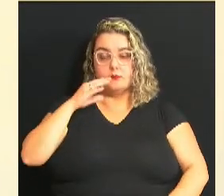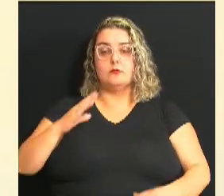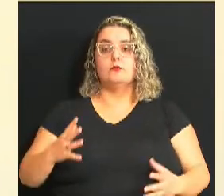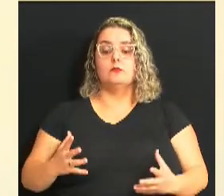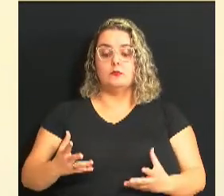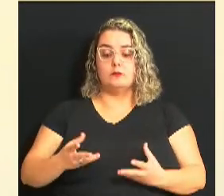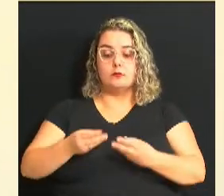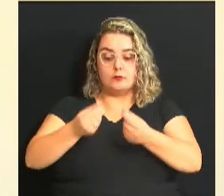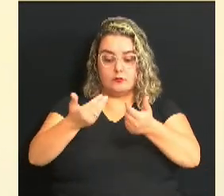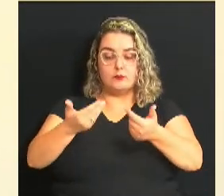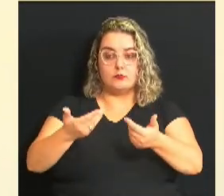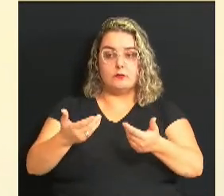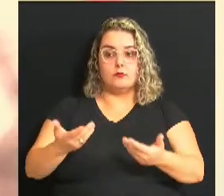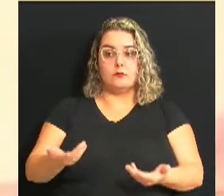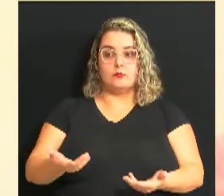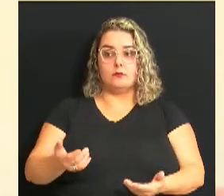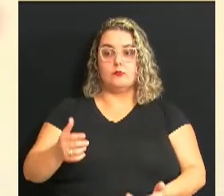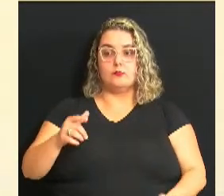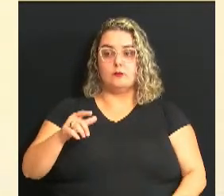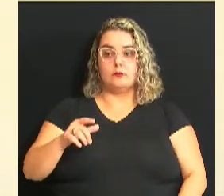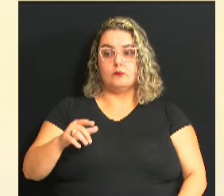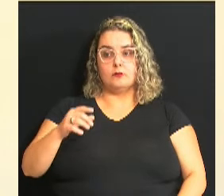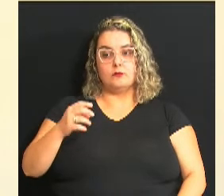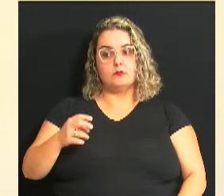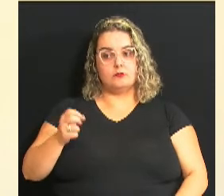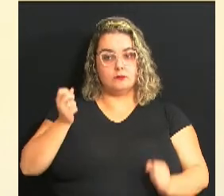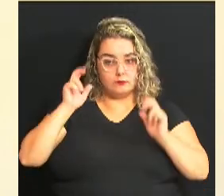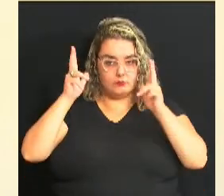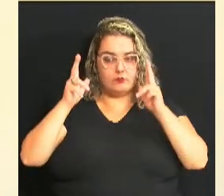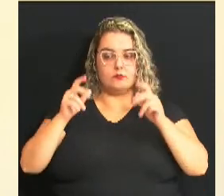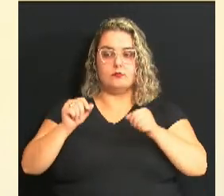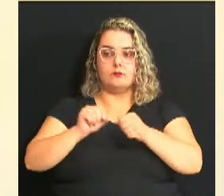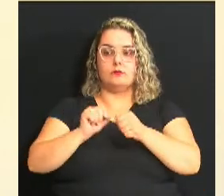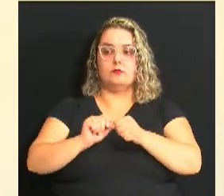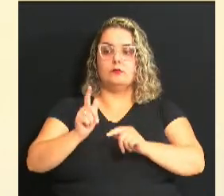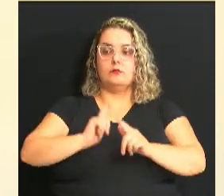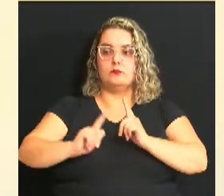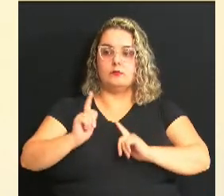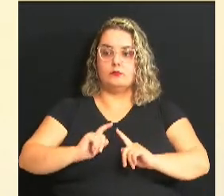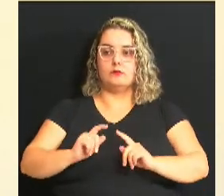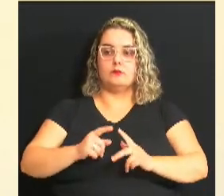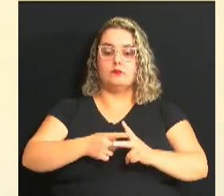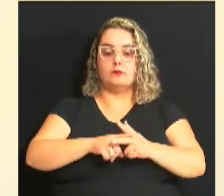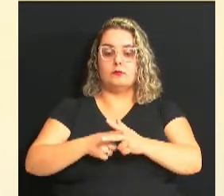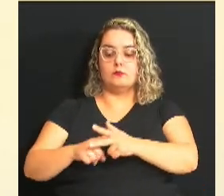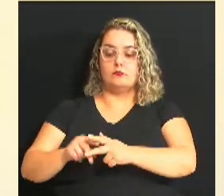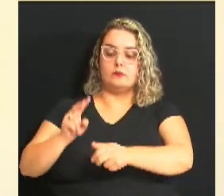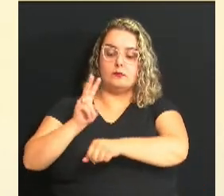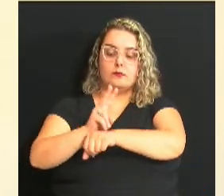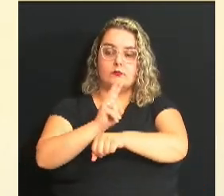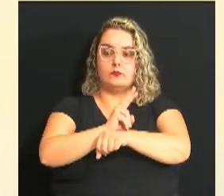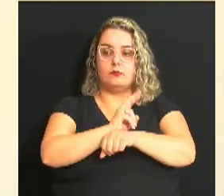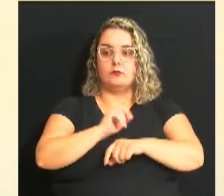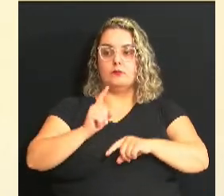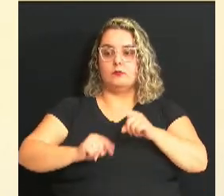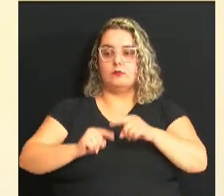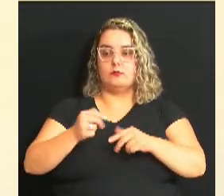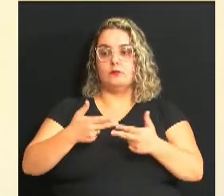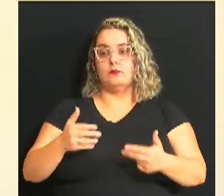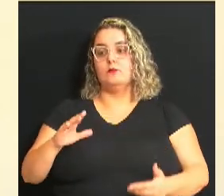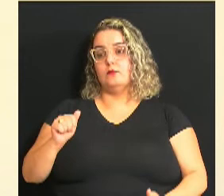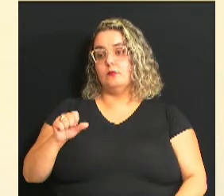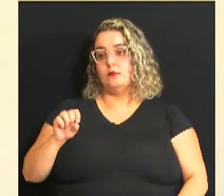e com o know-how necessário para fazer a gestão, a manutenção, o cuidado de um equipamento como o Castro Mendes, por